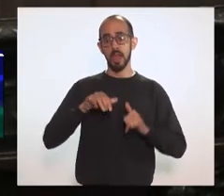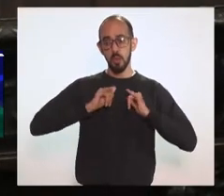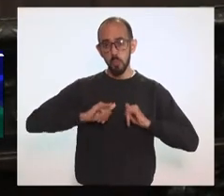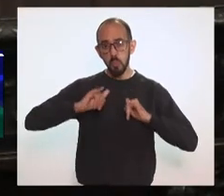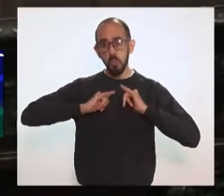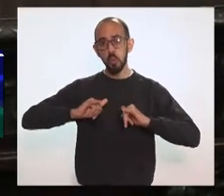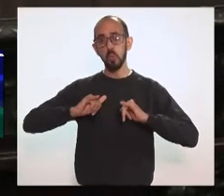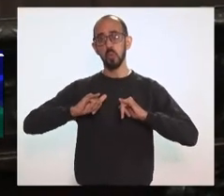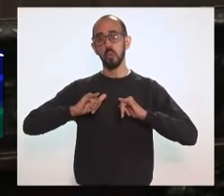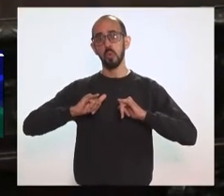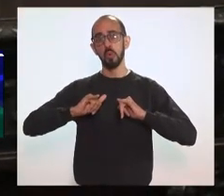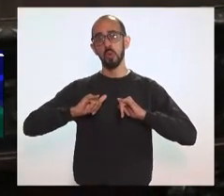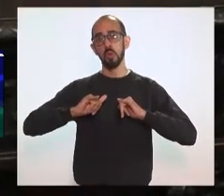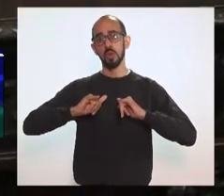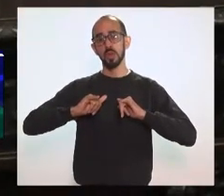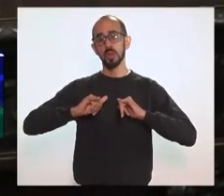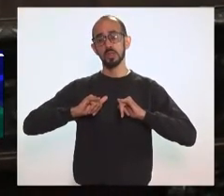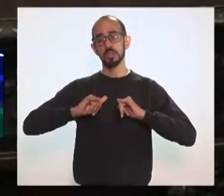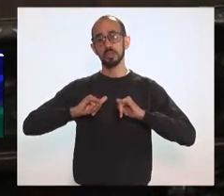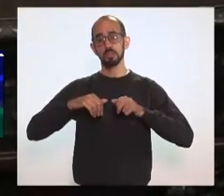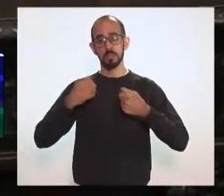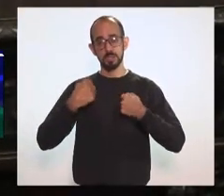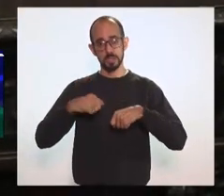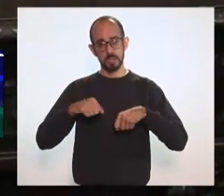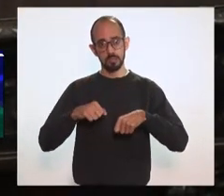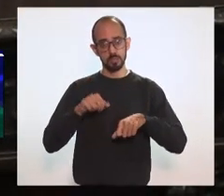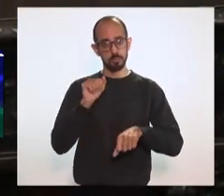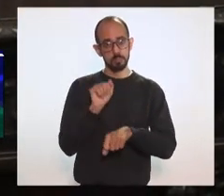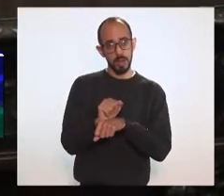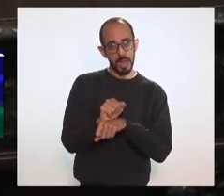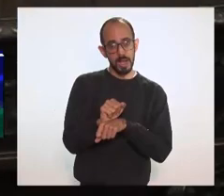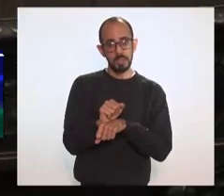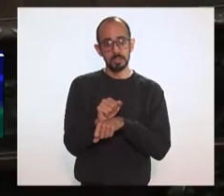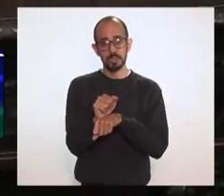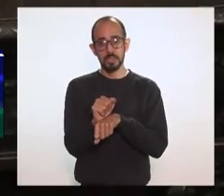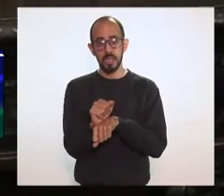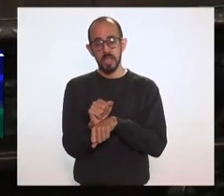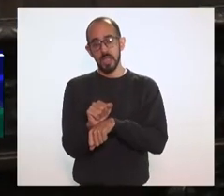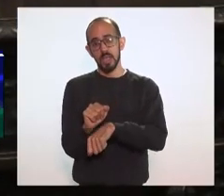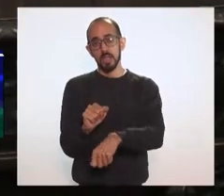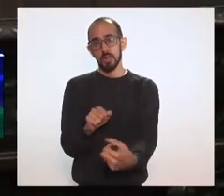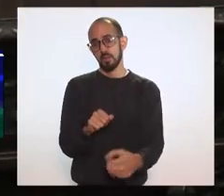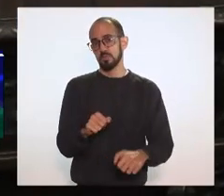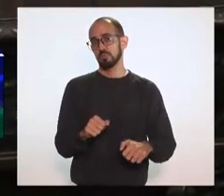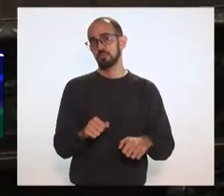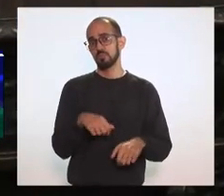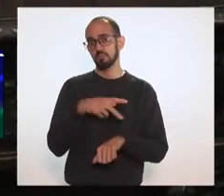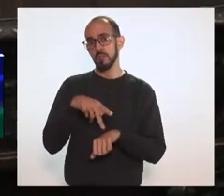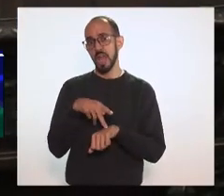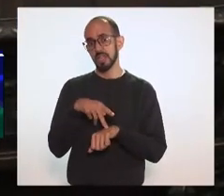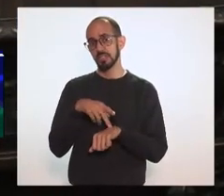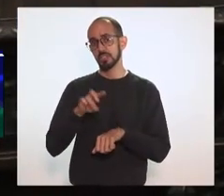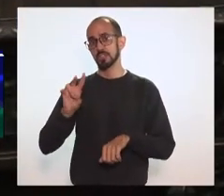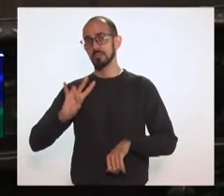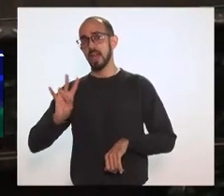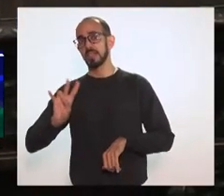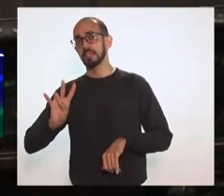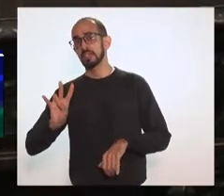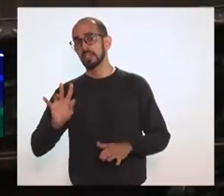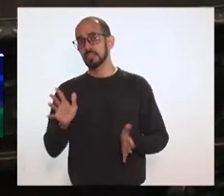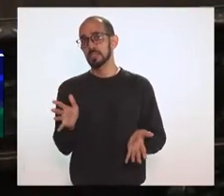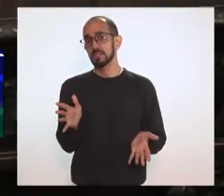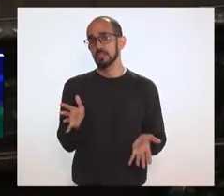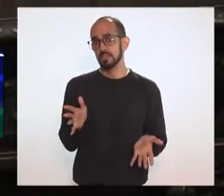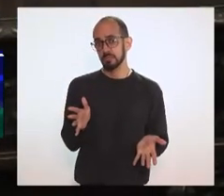alarmismo, que falou que nós tínhamos que deixar de ser um país de maricas, né? Que todo mundo vai mesmo morrer um dia. Ora,